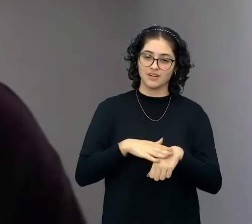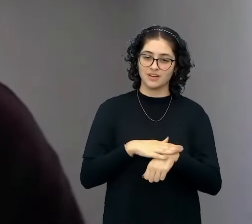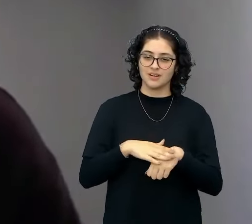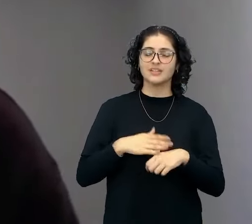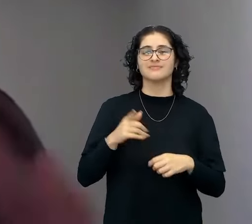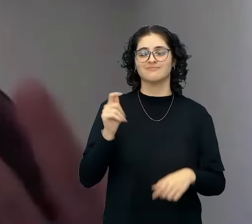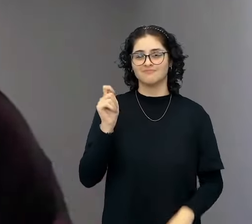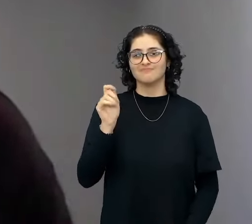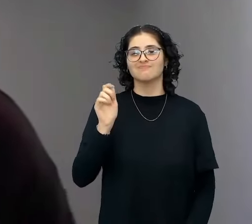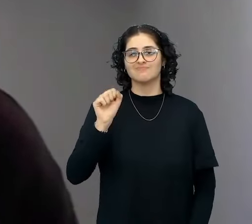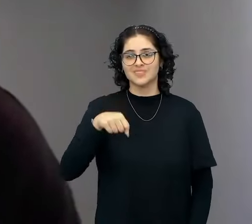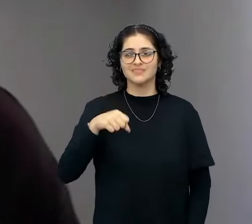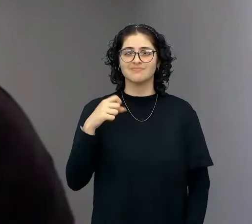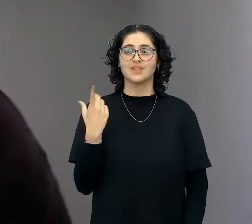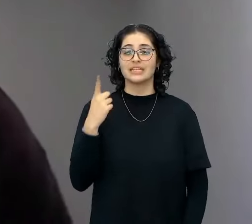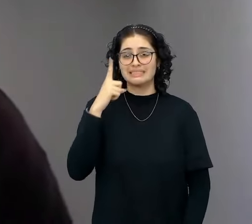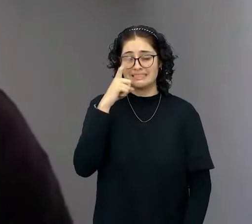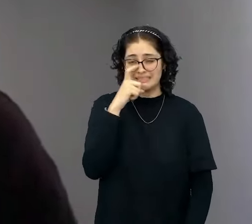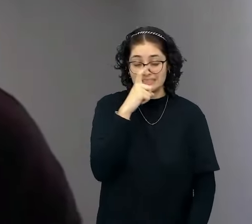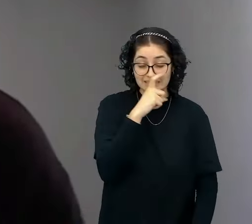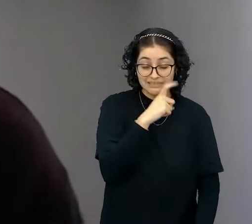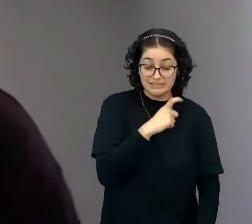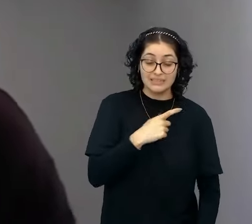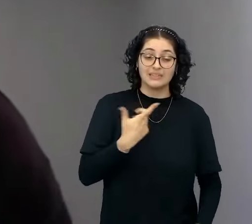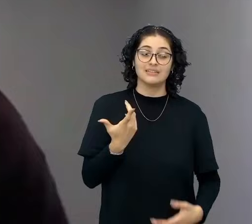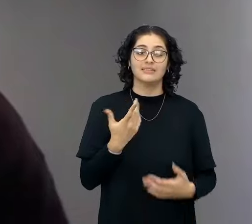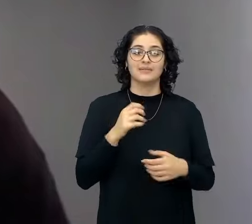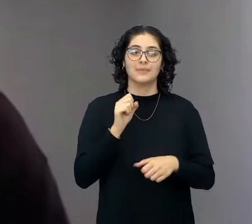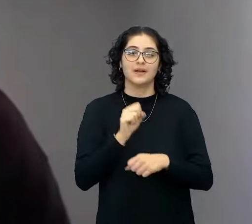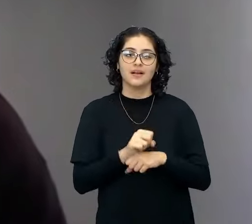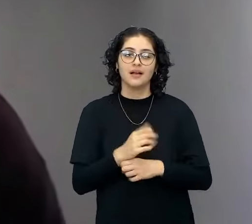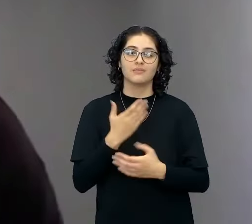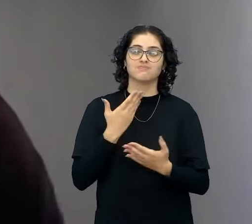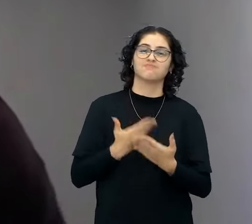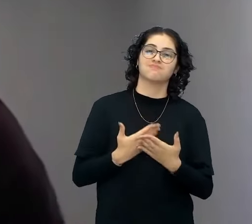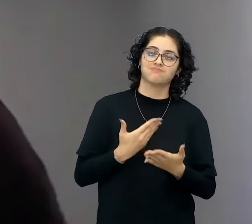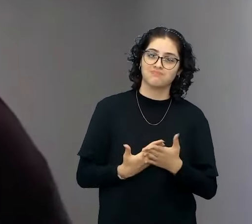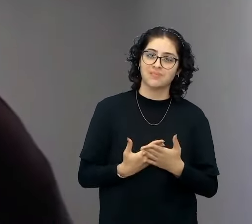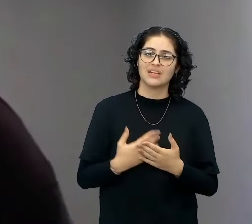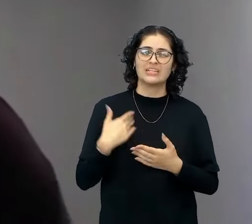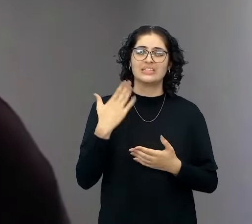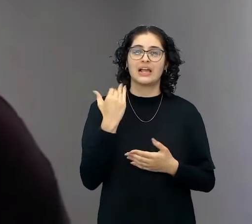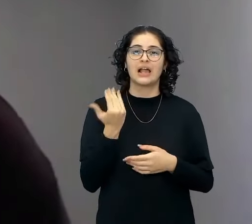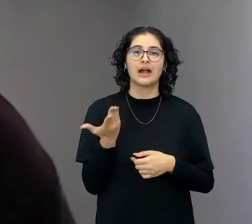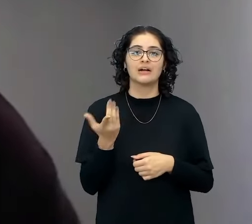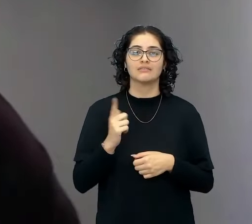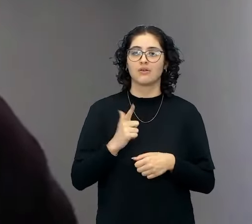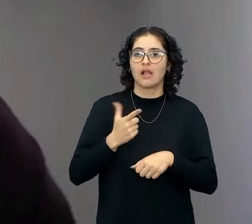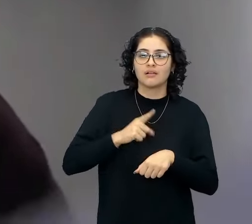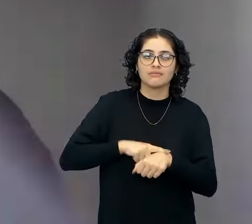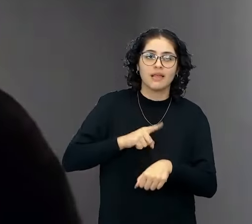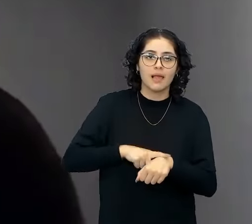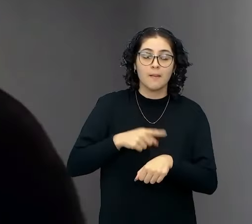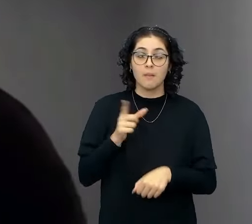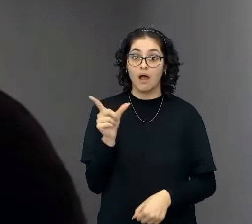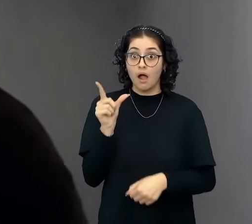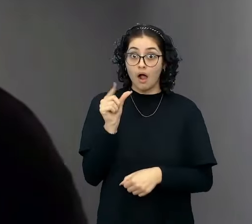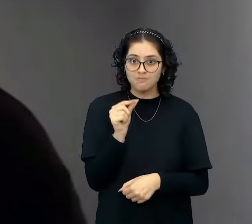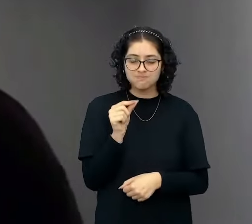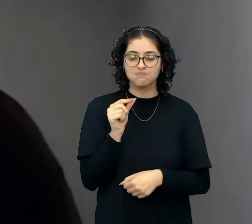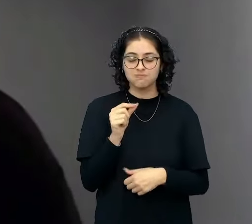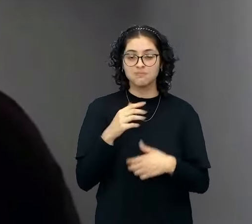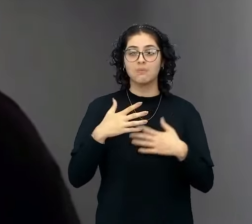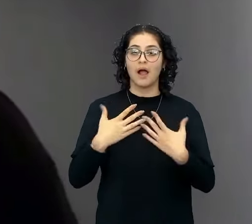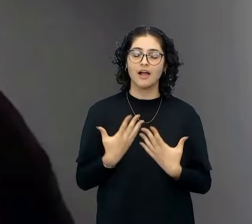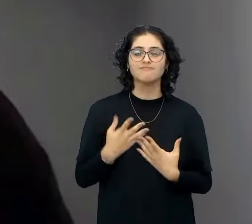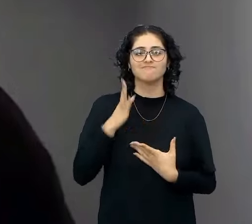trabalho realmente, né, a gente estudar, a gente parar um pouco, né, eu sei que quase o tempo, nós não temos o tempo suficiente, mas o